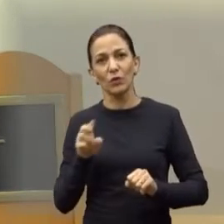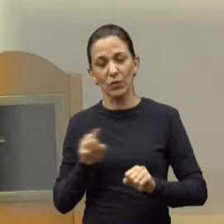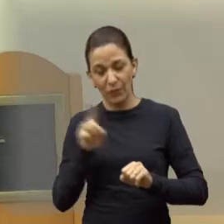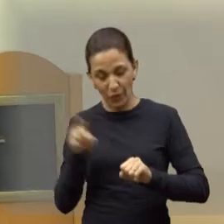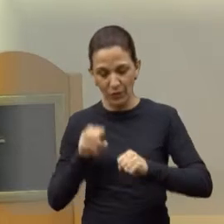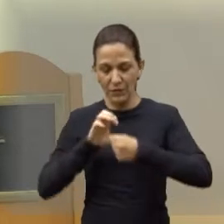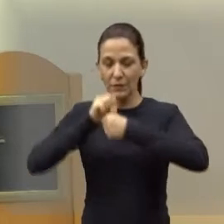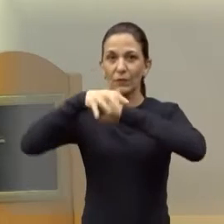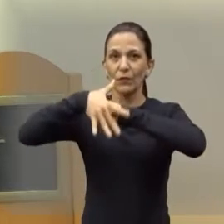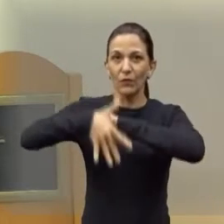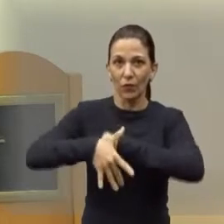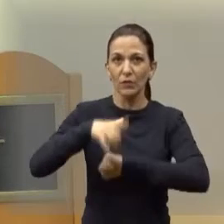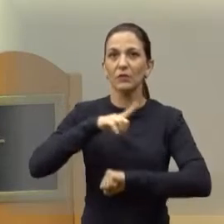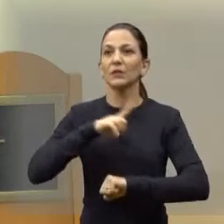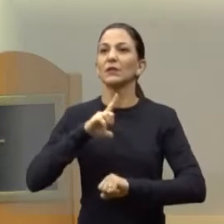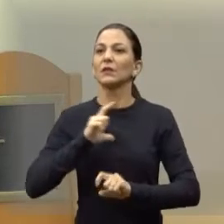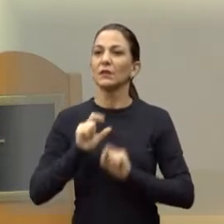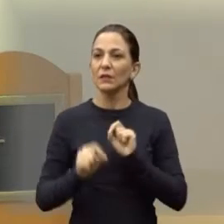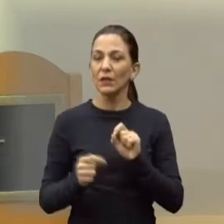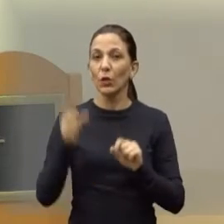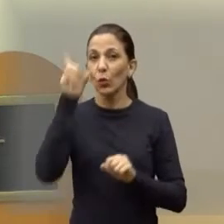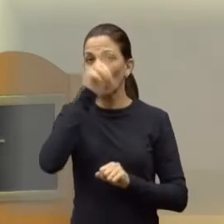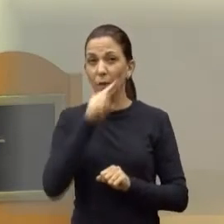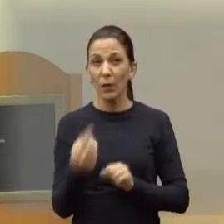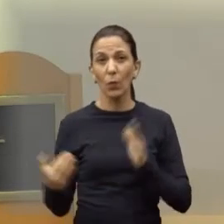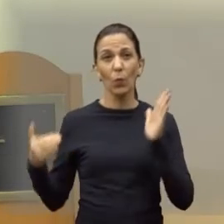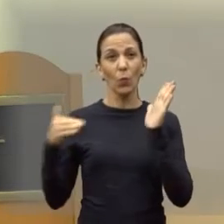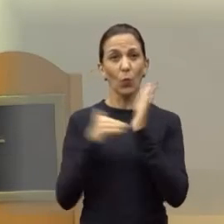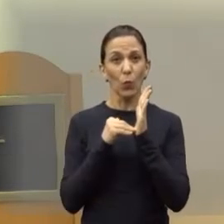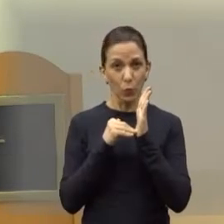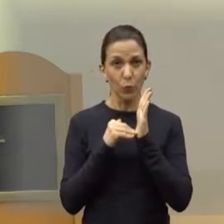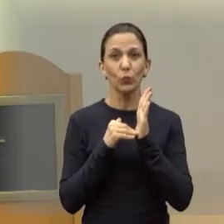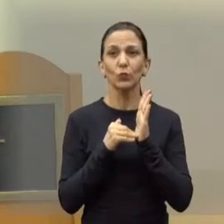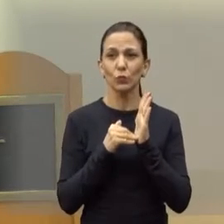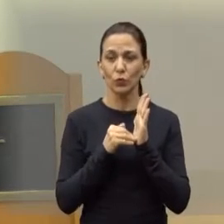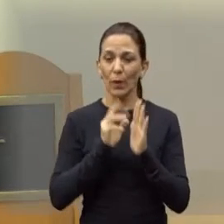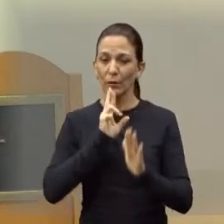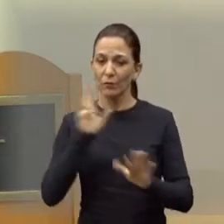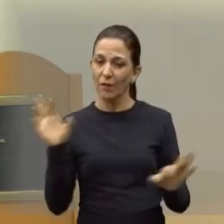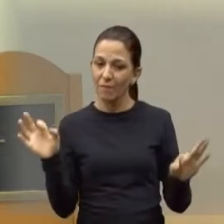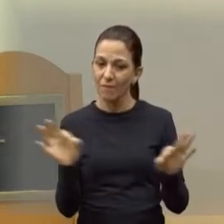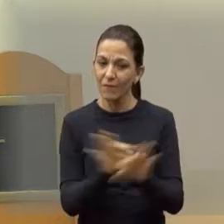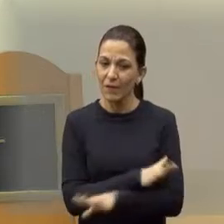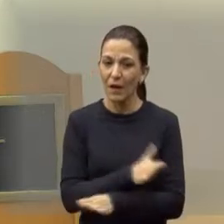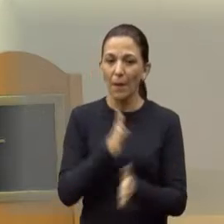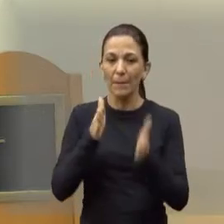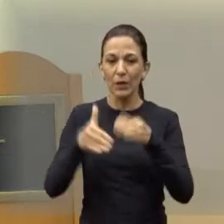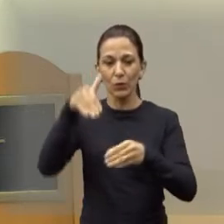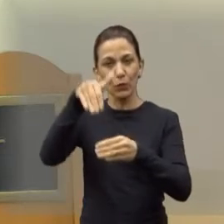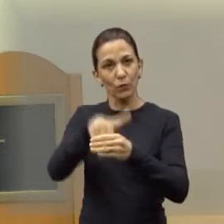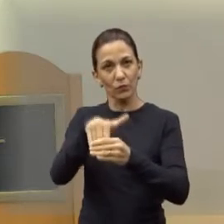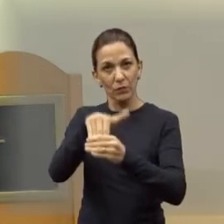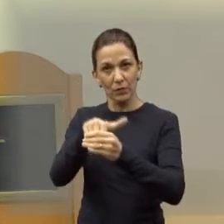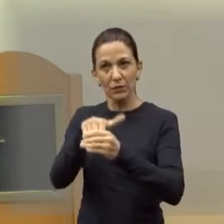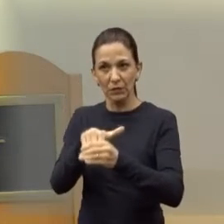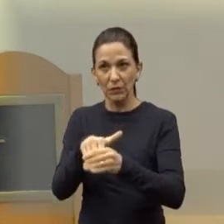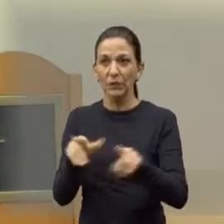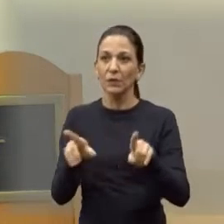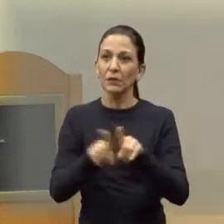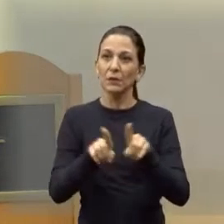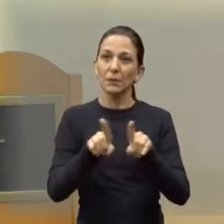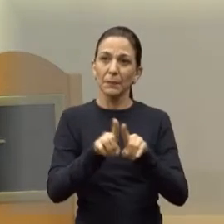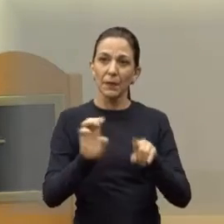e mais recentemente no último domingo após o resultado final das eleições também